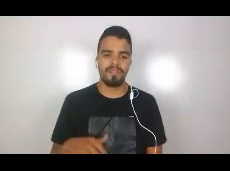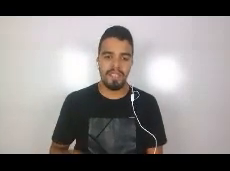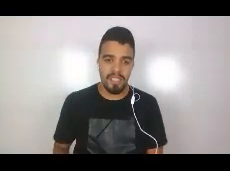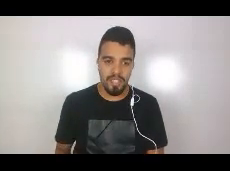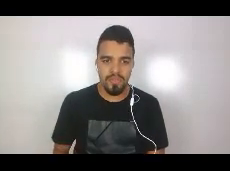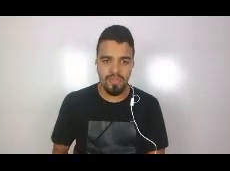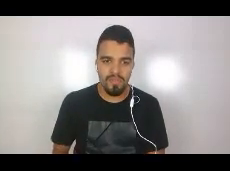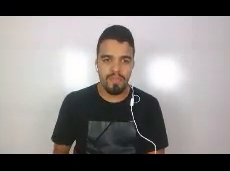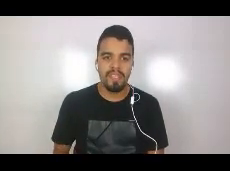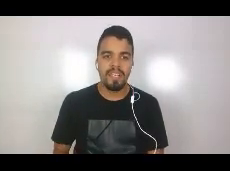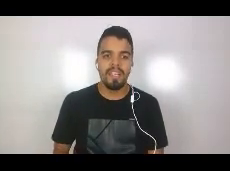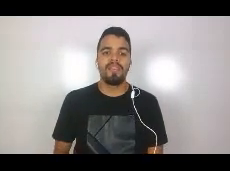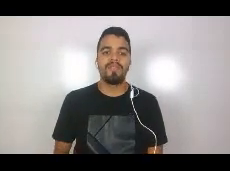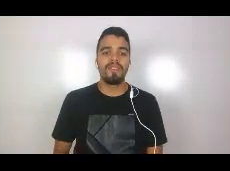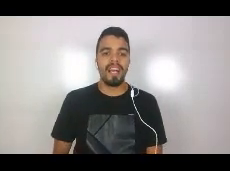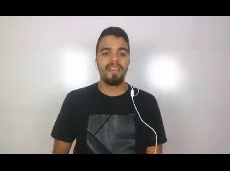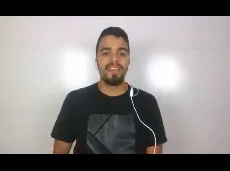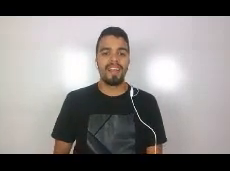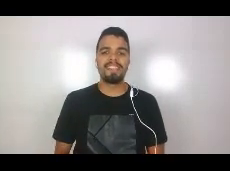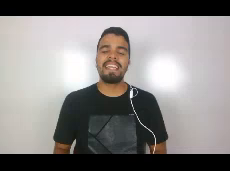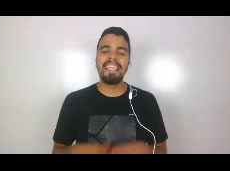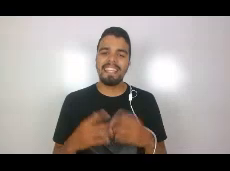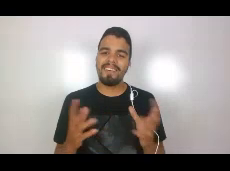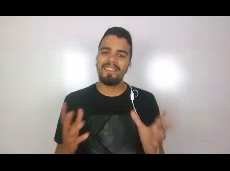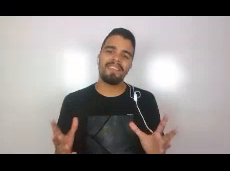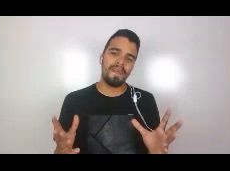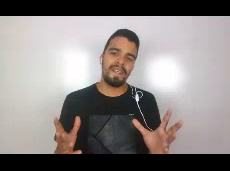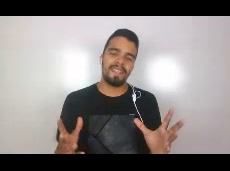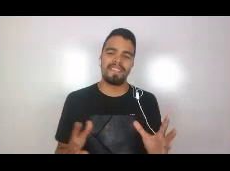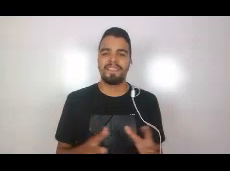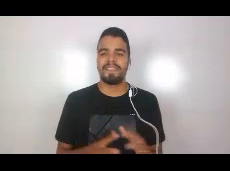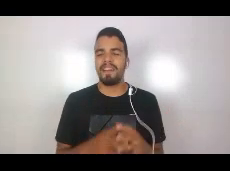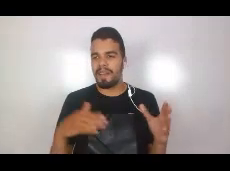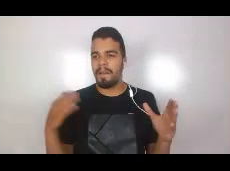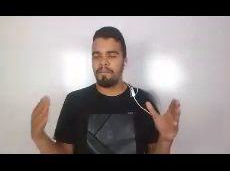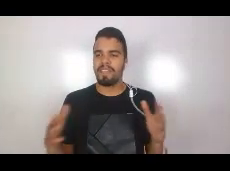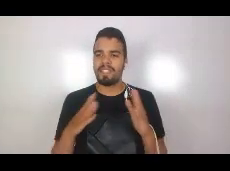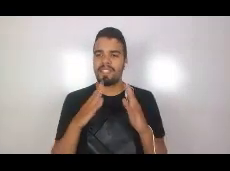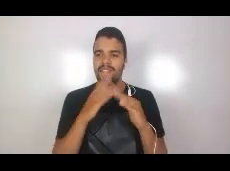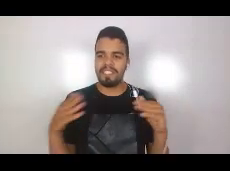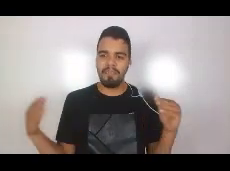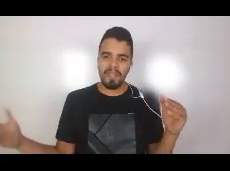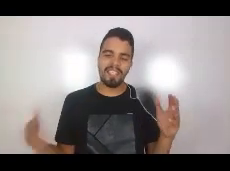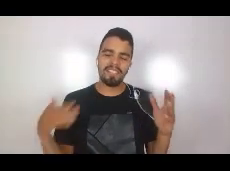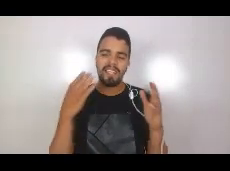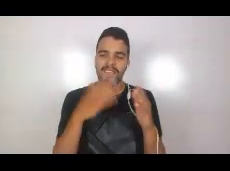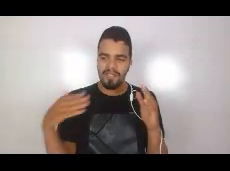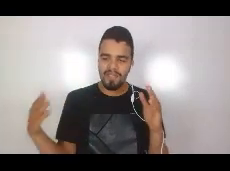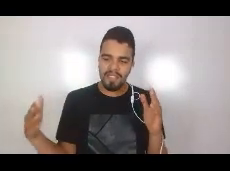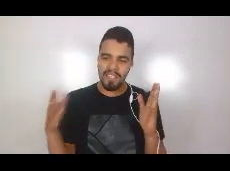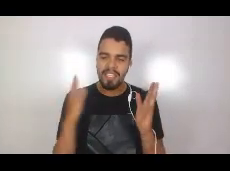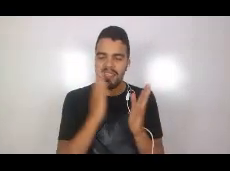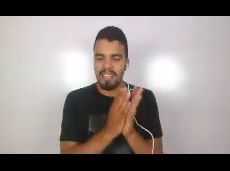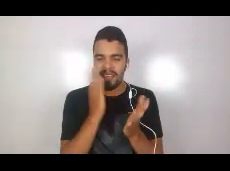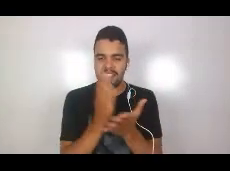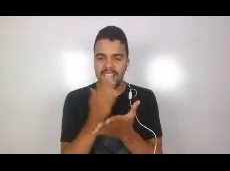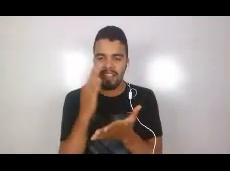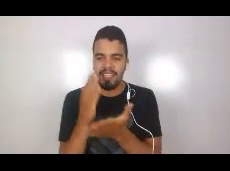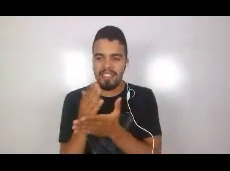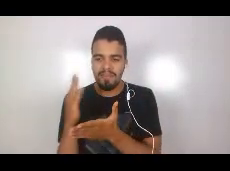deste nosso mês aqui de outubro, com carga horária de 30 horas apenas. Então, são disciplinas, né,